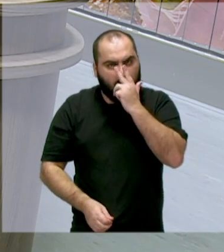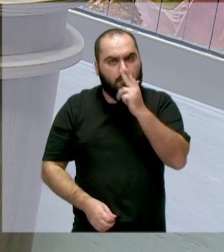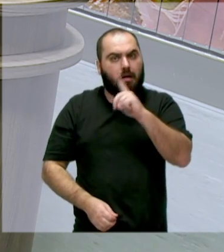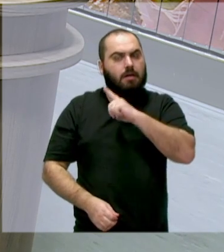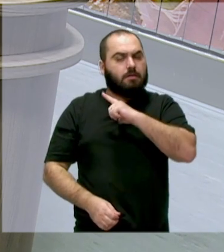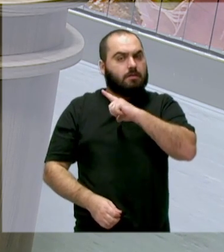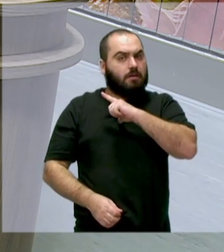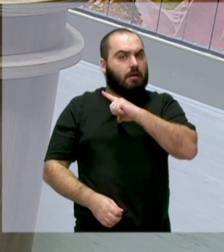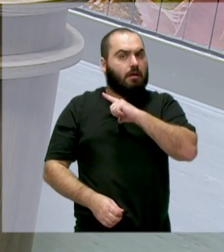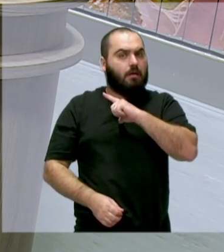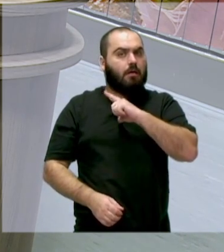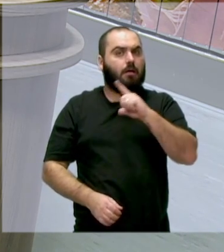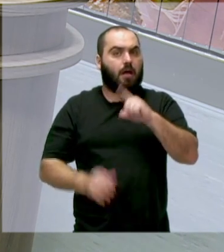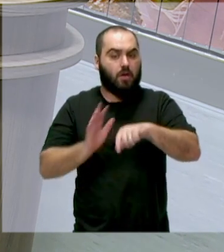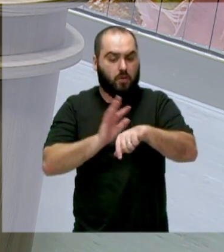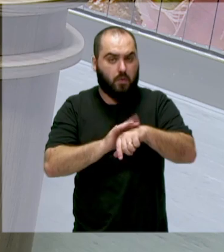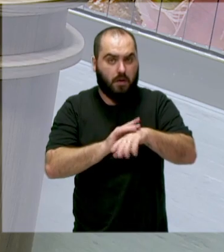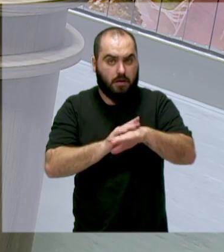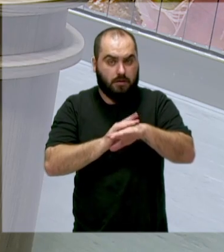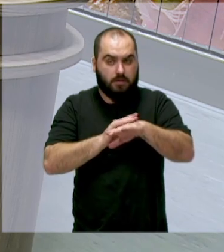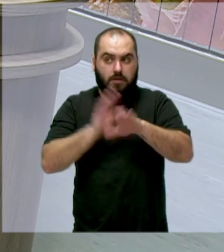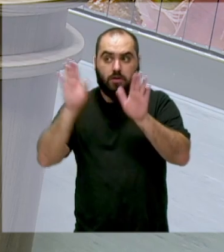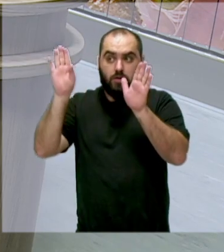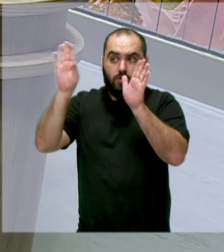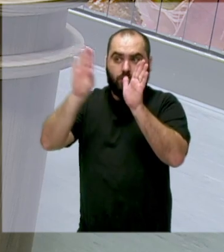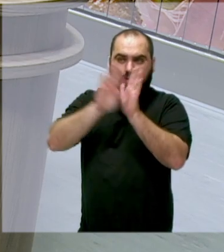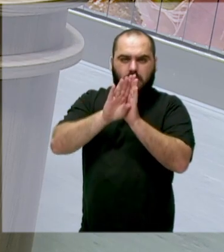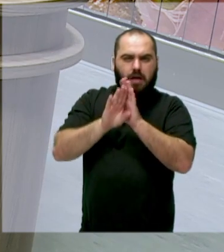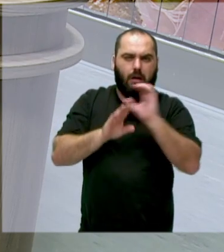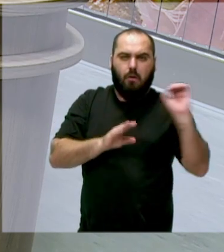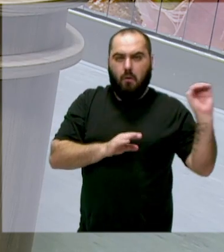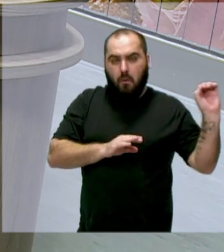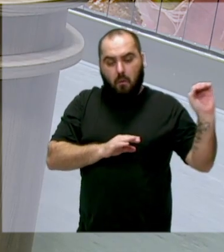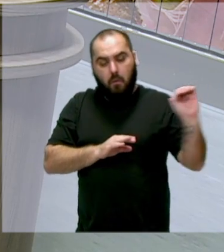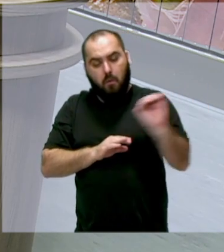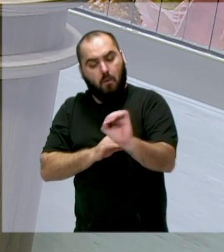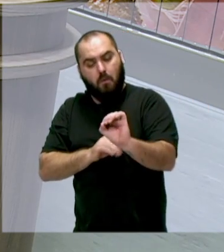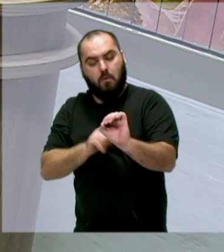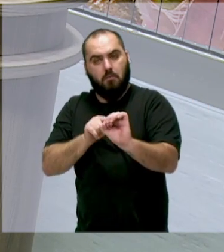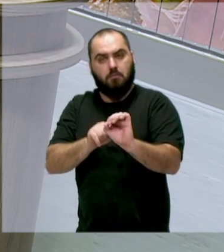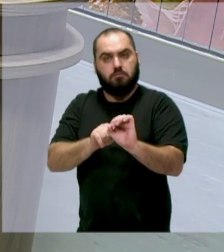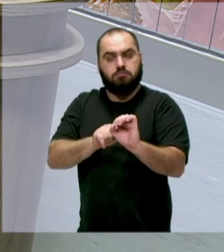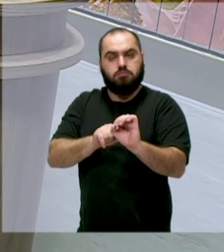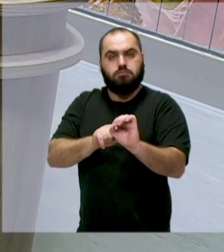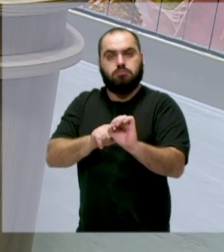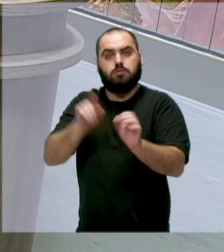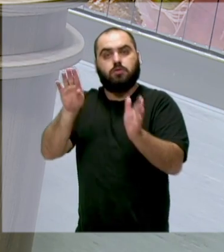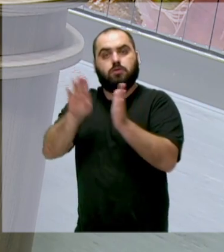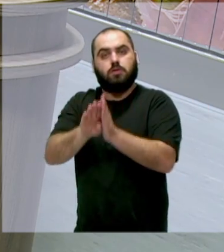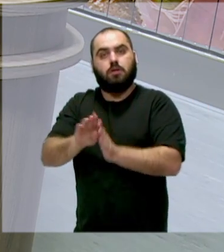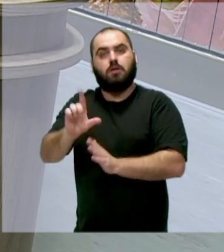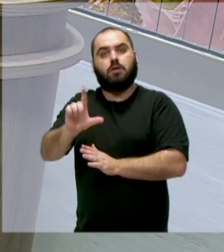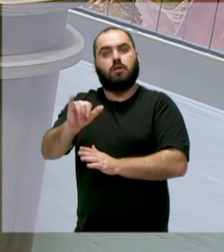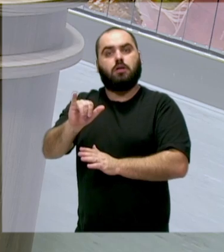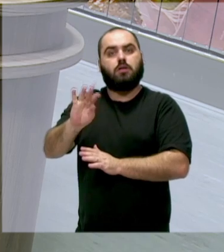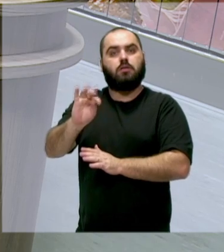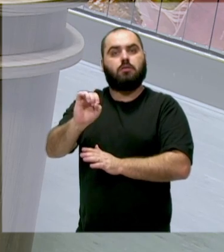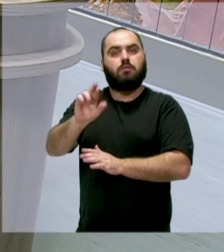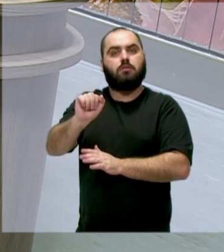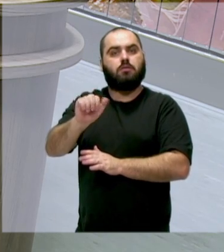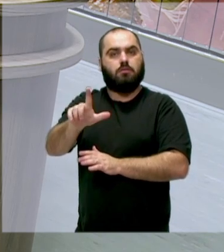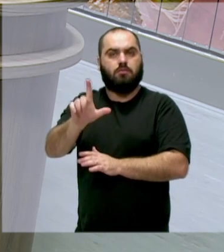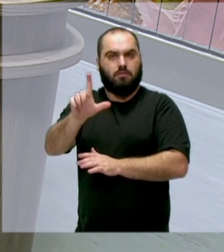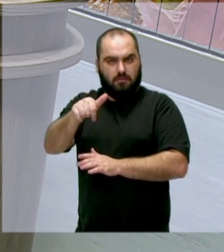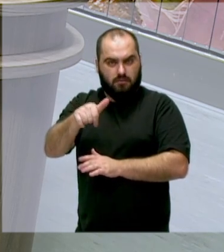vindo, inclusive, da doença pelo oeste, né? Isso mesmo. Aqui para o estado do sul. Lá